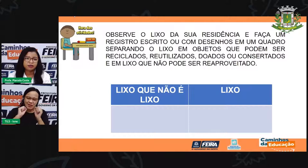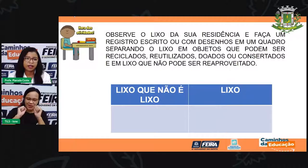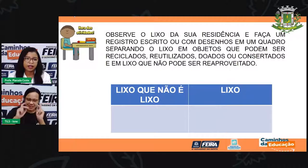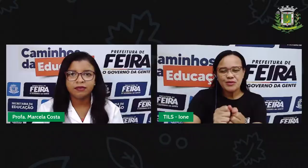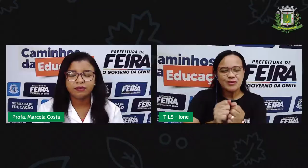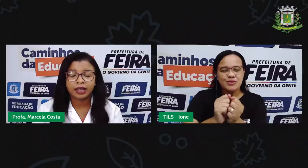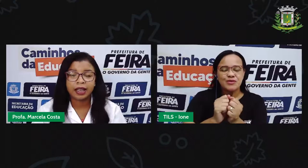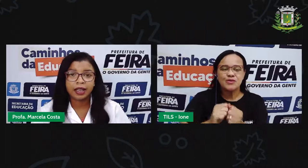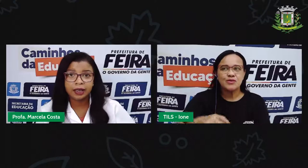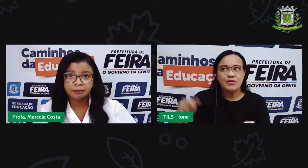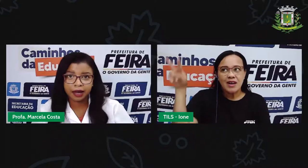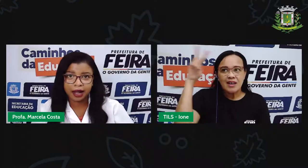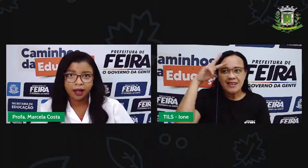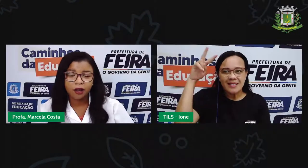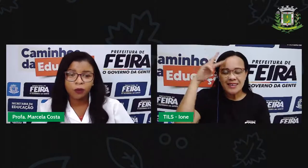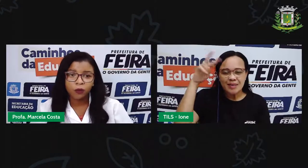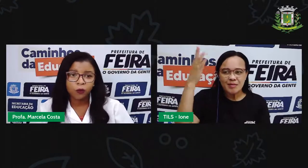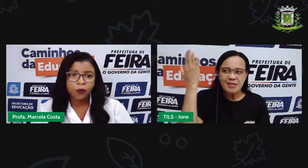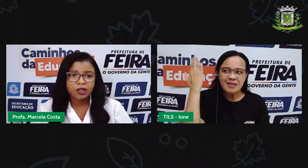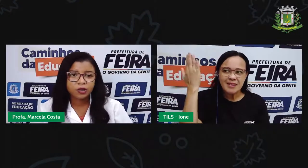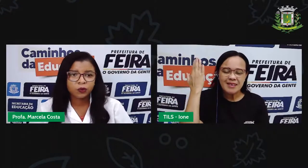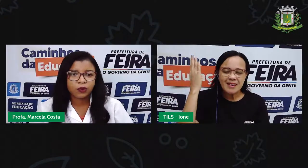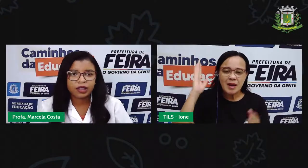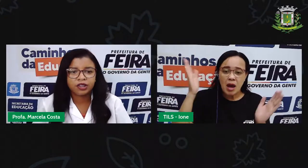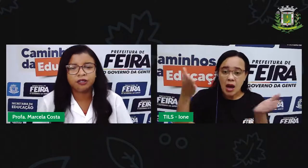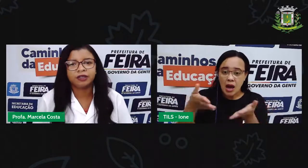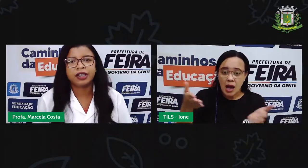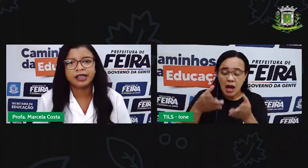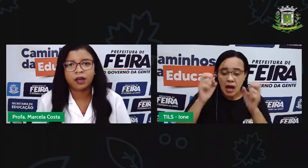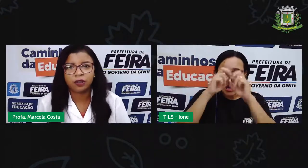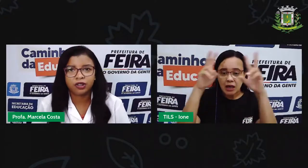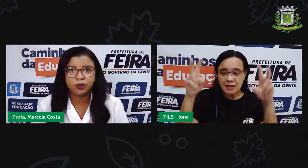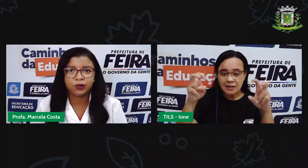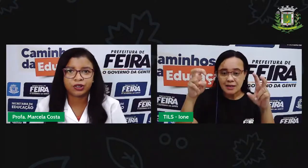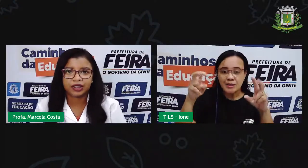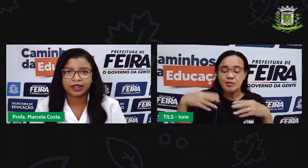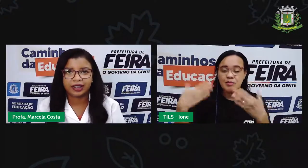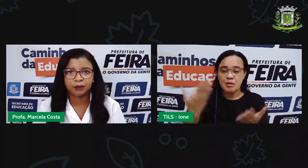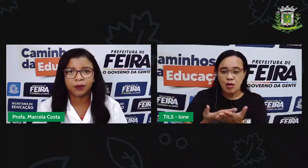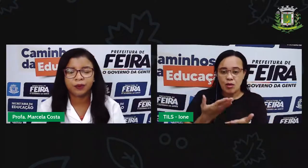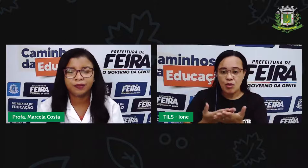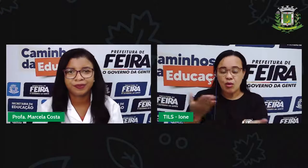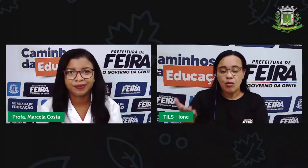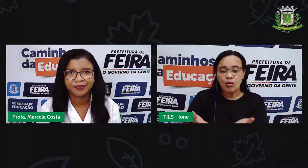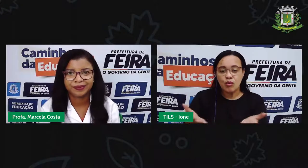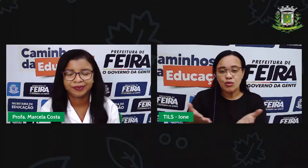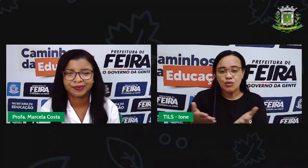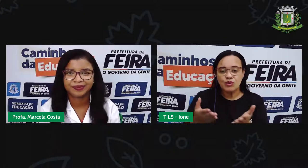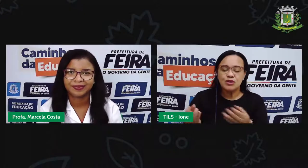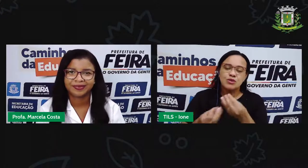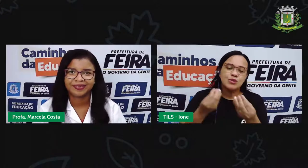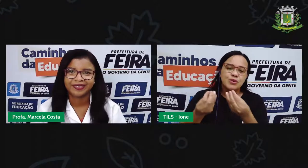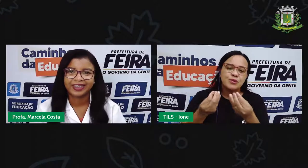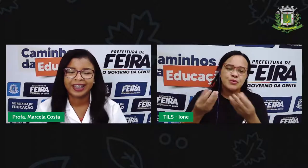gente vai relembrar o assunto que a gente viu nessa aula de hoje, tá bom?